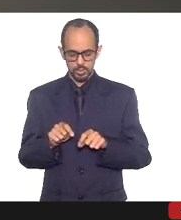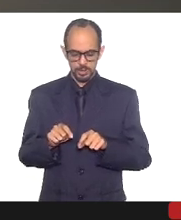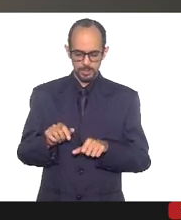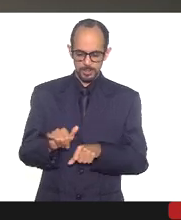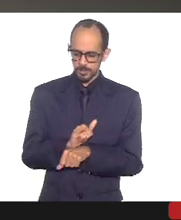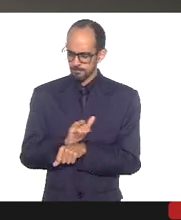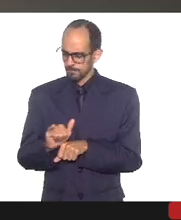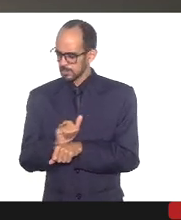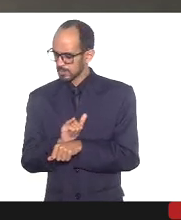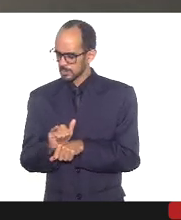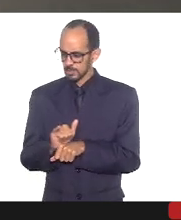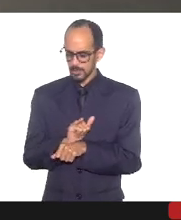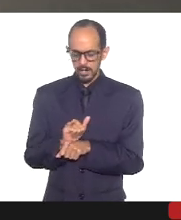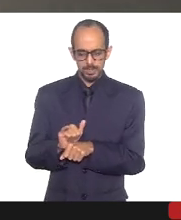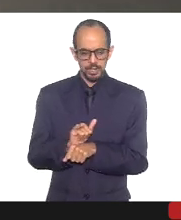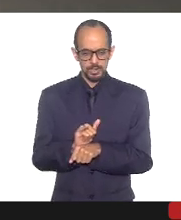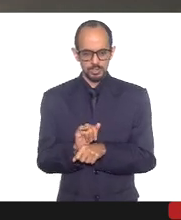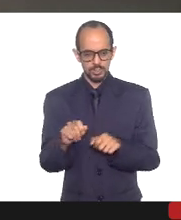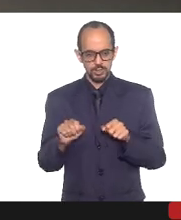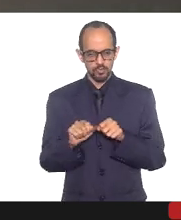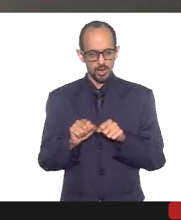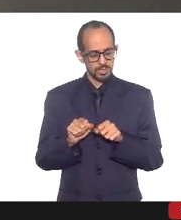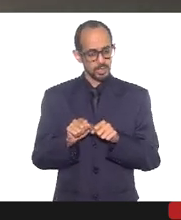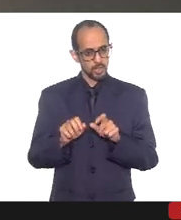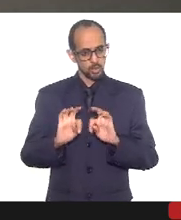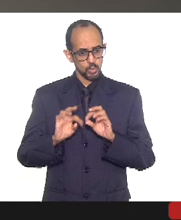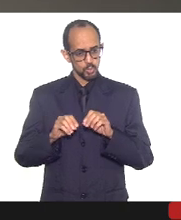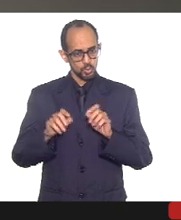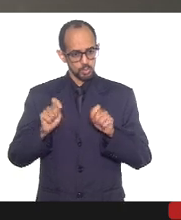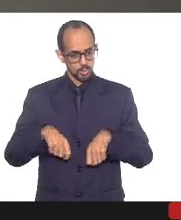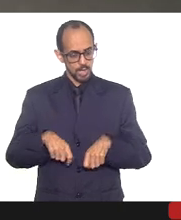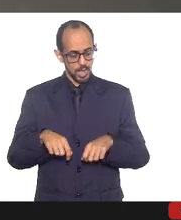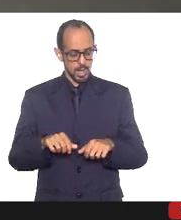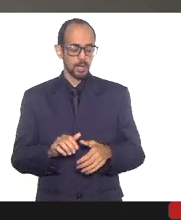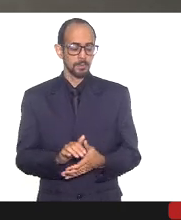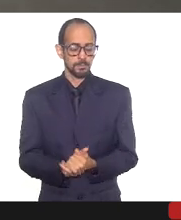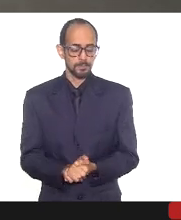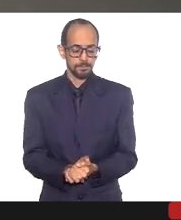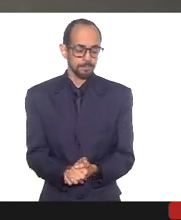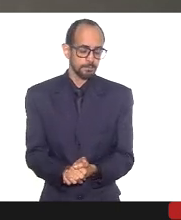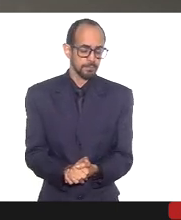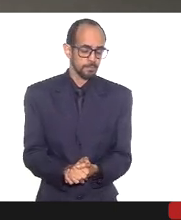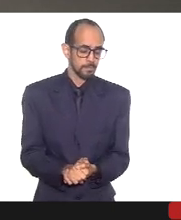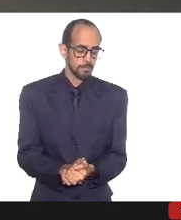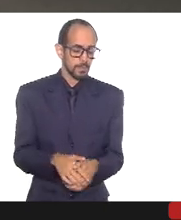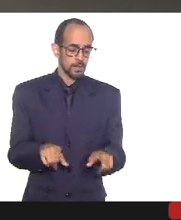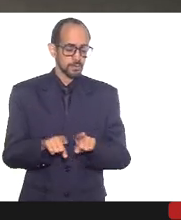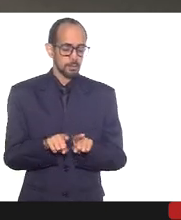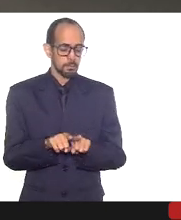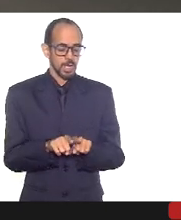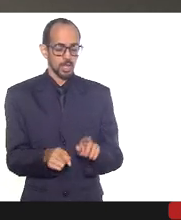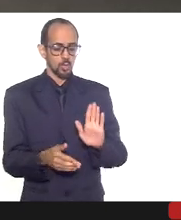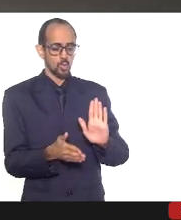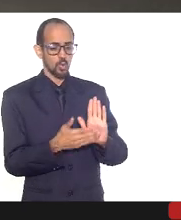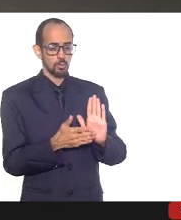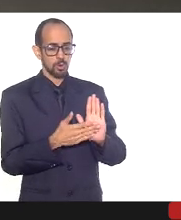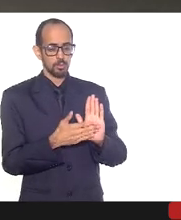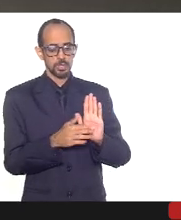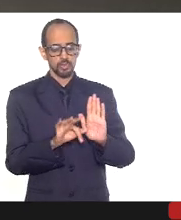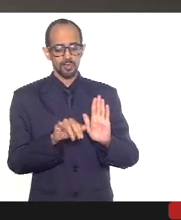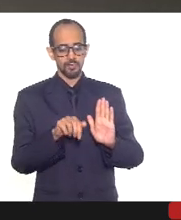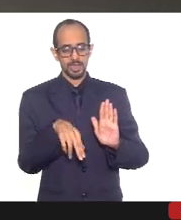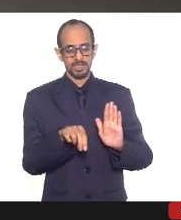margens de articulação e fazer aquilo que for possível, como foi colocado aí, e o compromisso da Secretaria de Fazenda